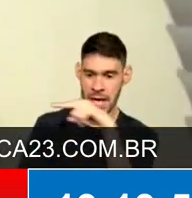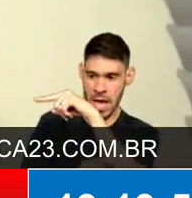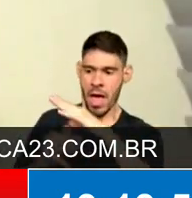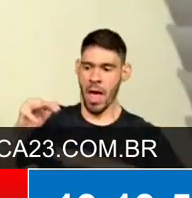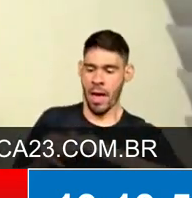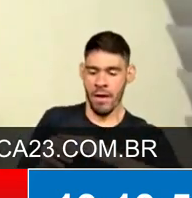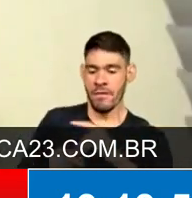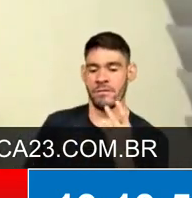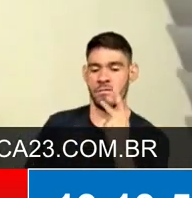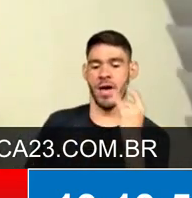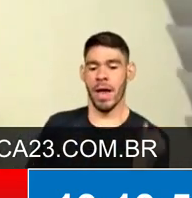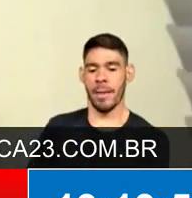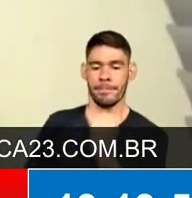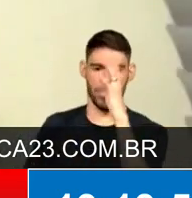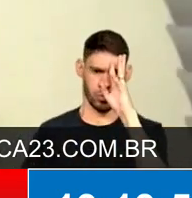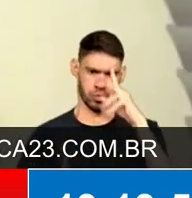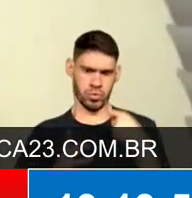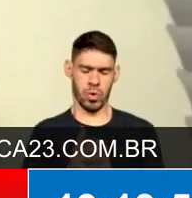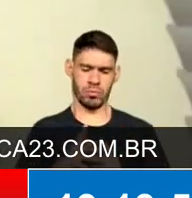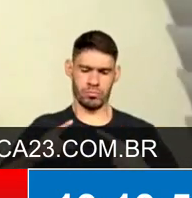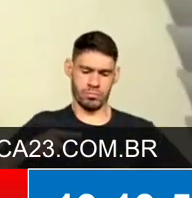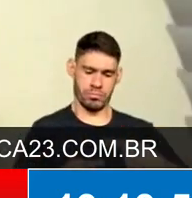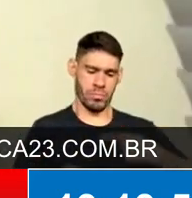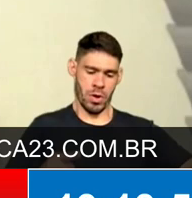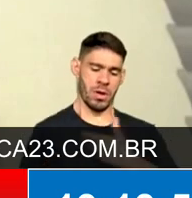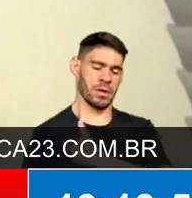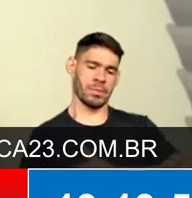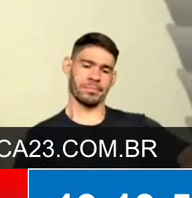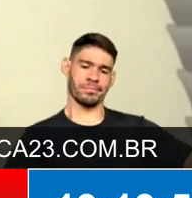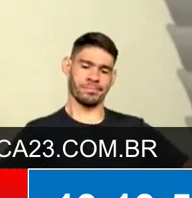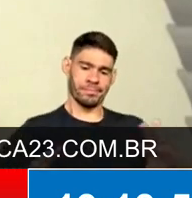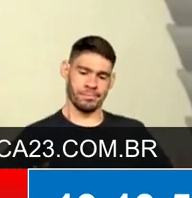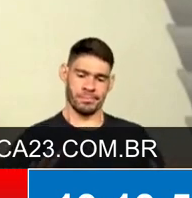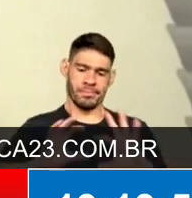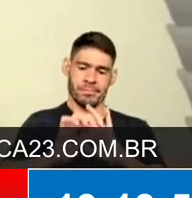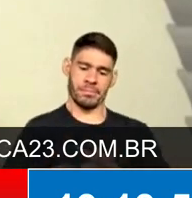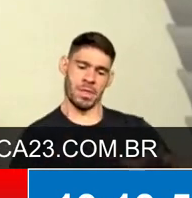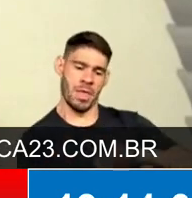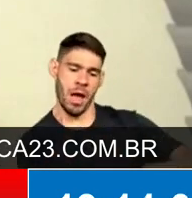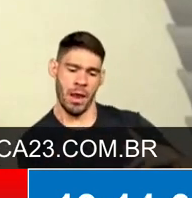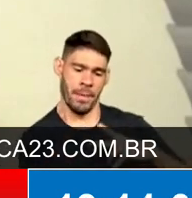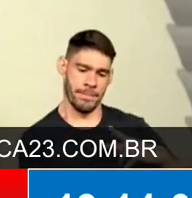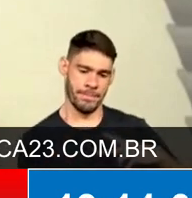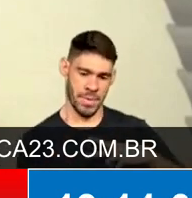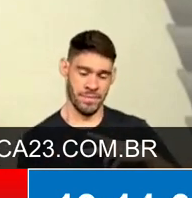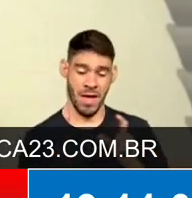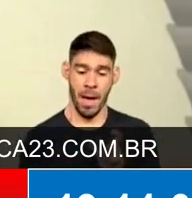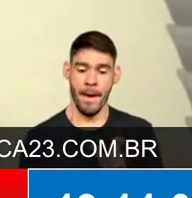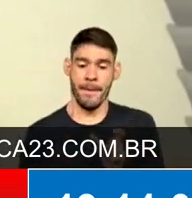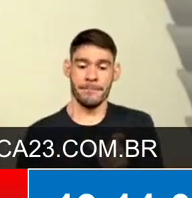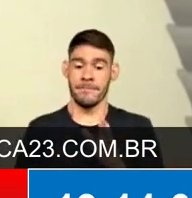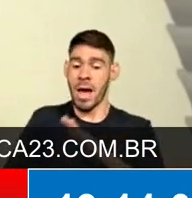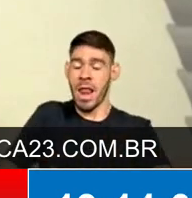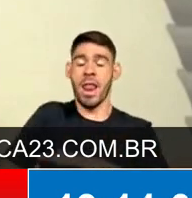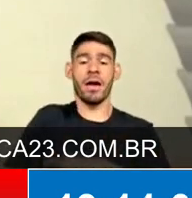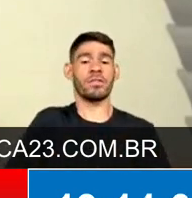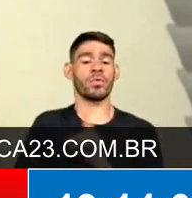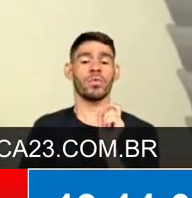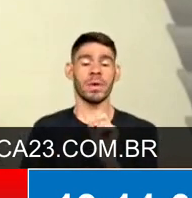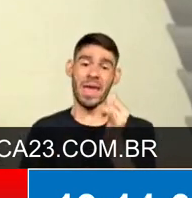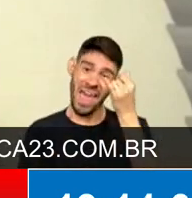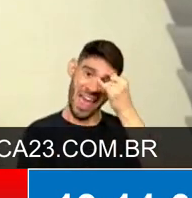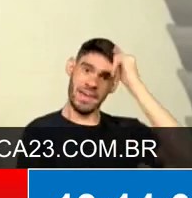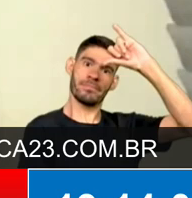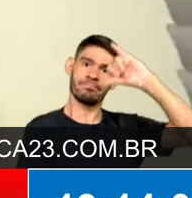especialista diz que é importante definir uma política pública em parceria com o setor privado. Acho que a palavra de ordem é sempre a